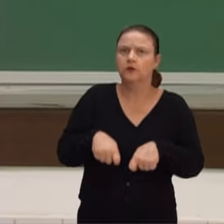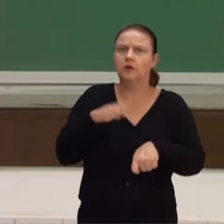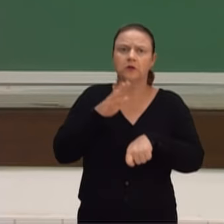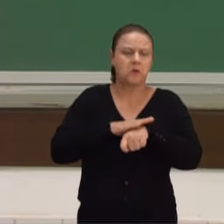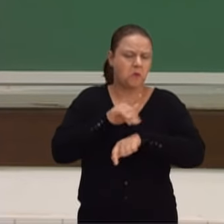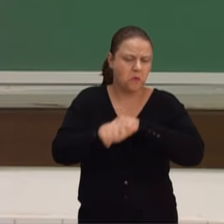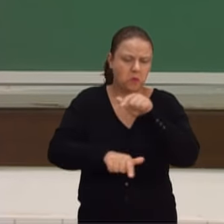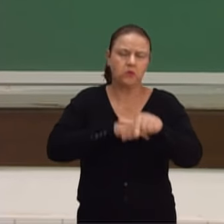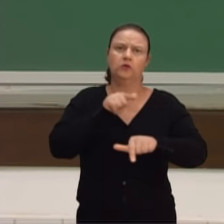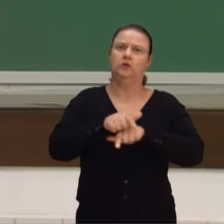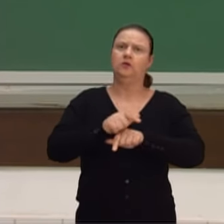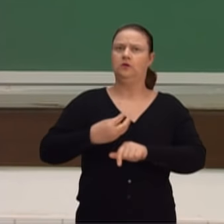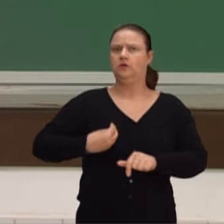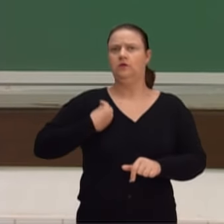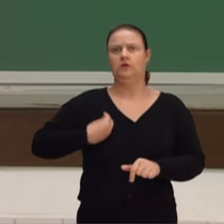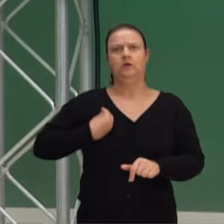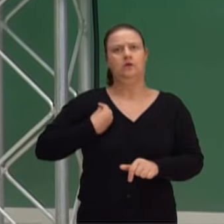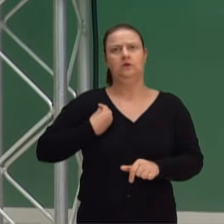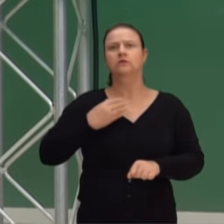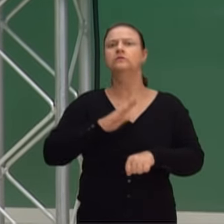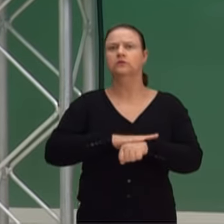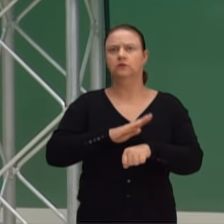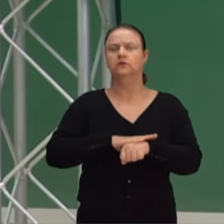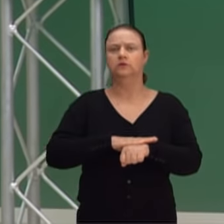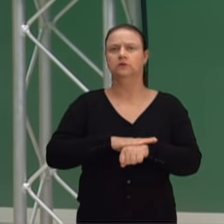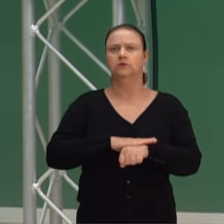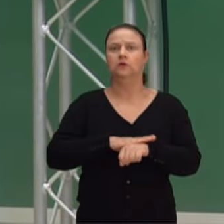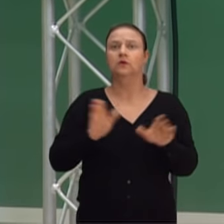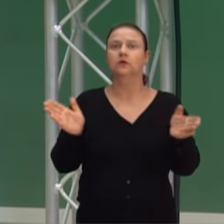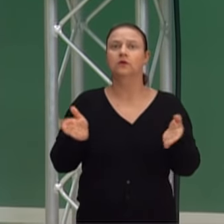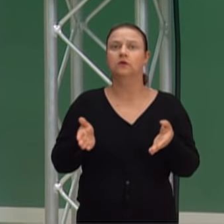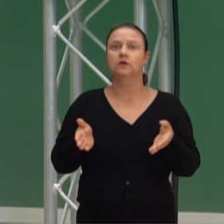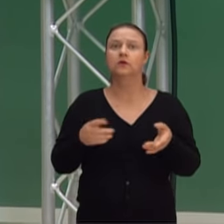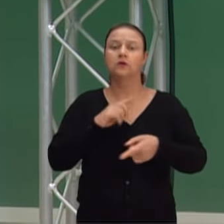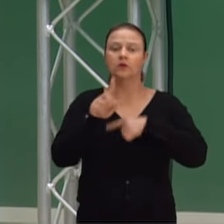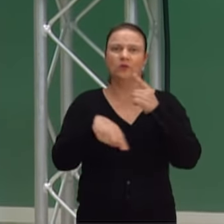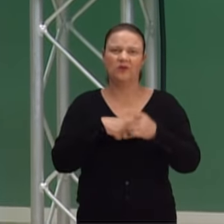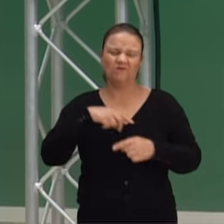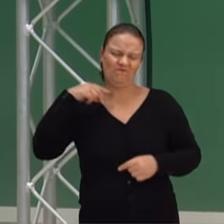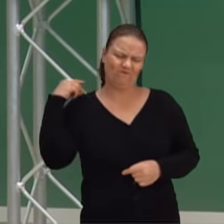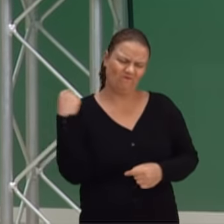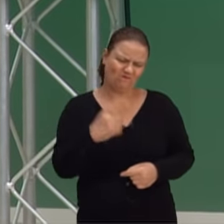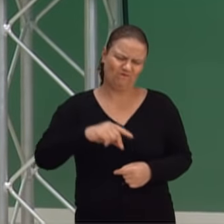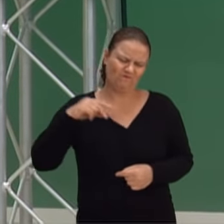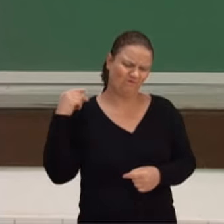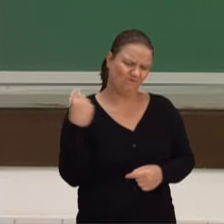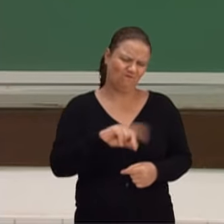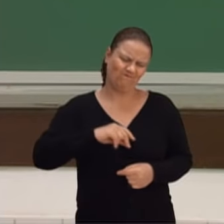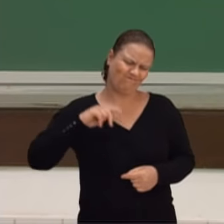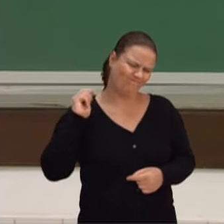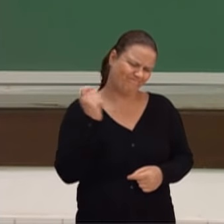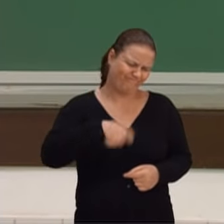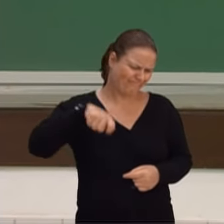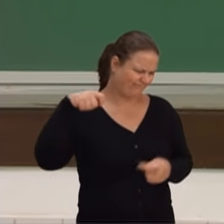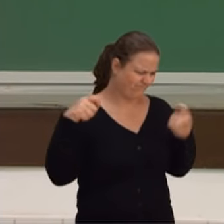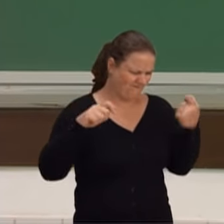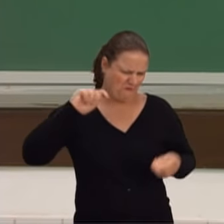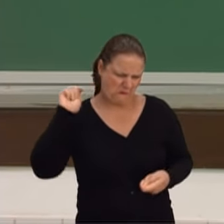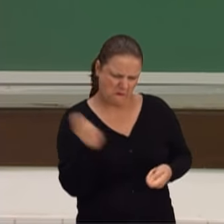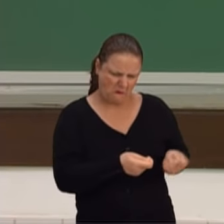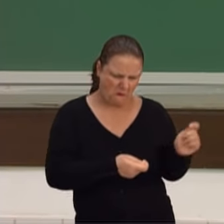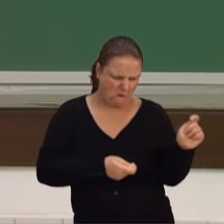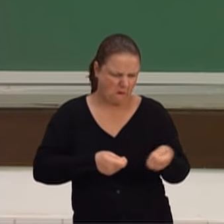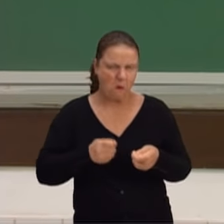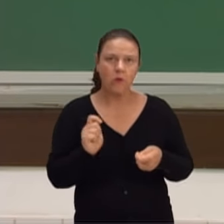e sobreviver por um tempo. Repara, castigos físicos eram comuns. Você viu isso numa imagem antes de um exercício. Muito comum